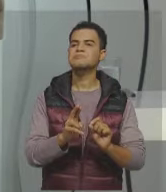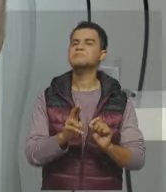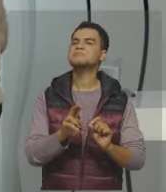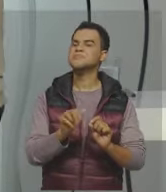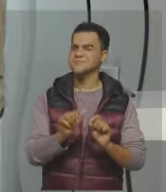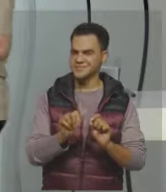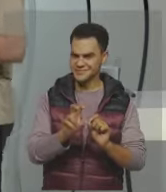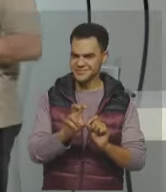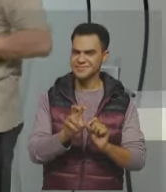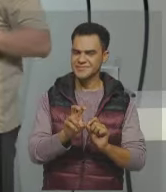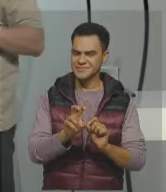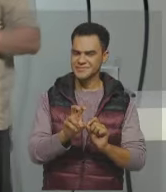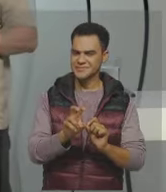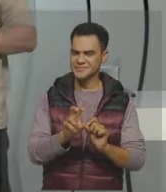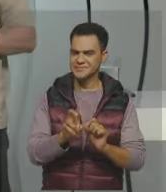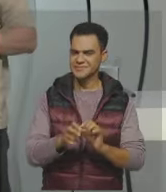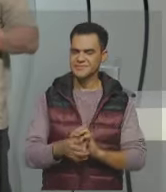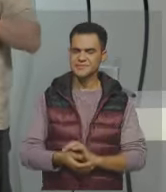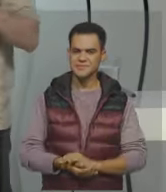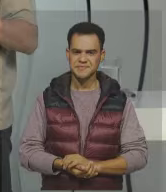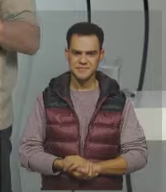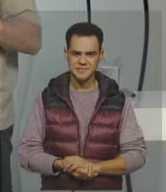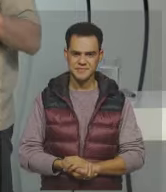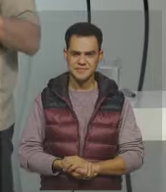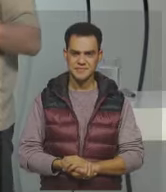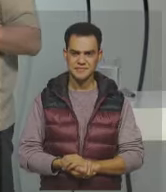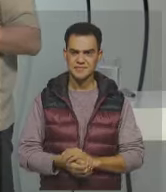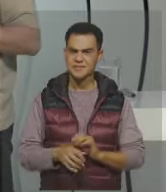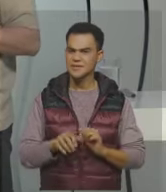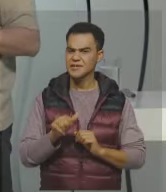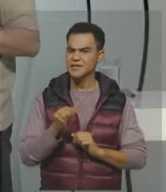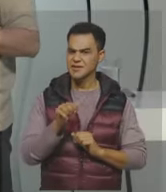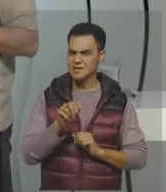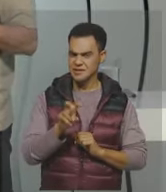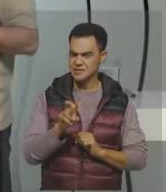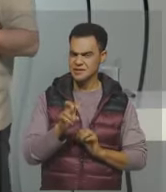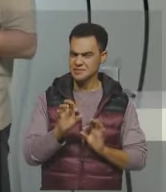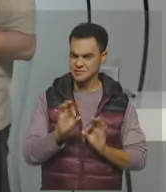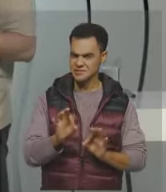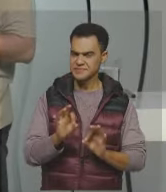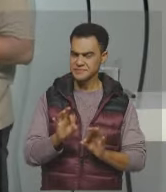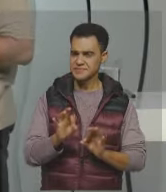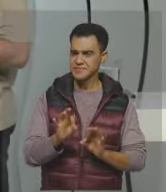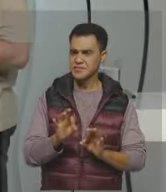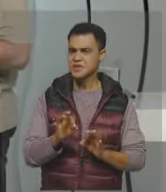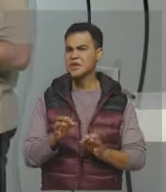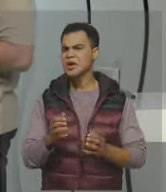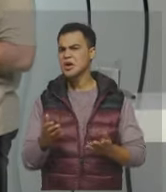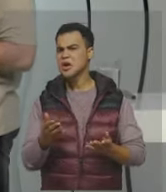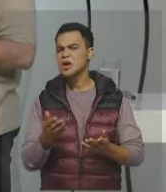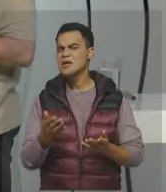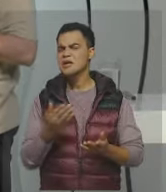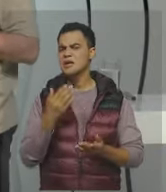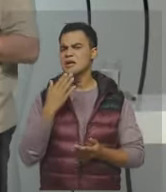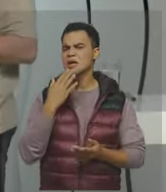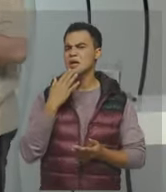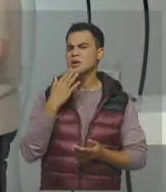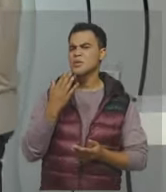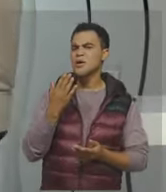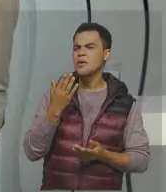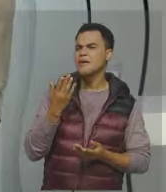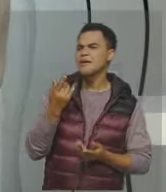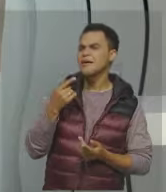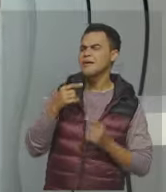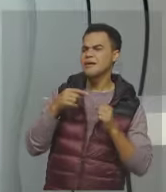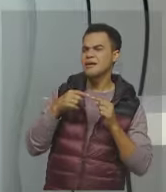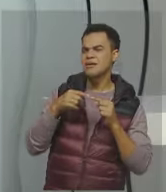15 ohms, ok? 15 ohms é a resistência equivalente. Quanto que vai ser a corrente que vai sair do meu circuito?